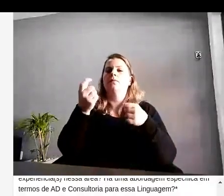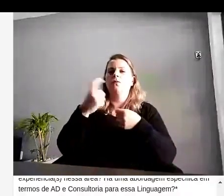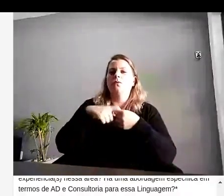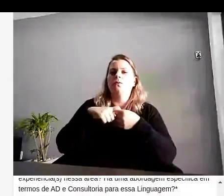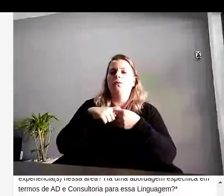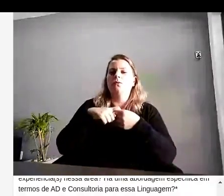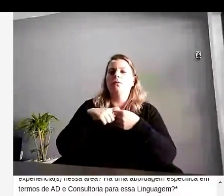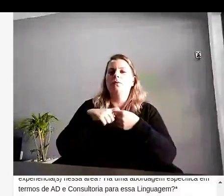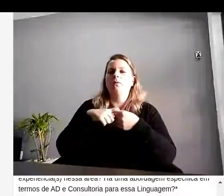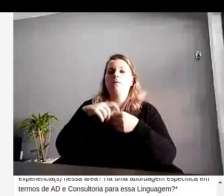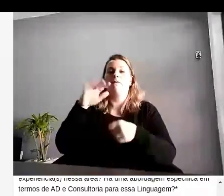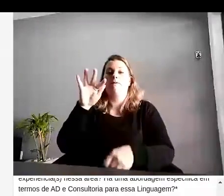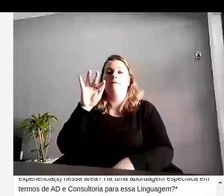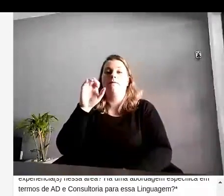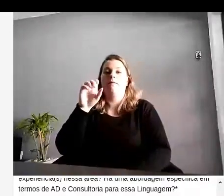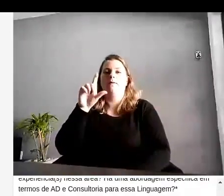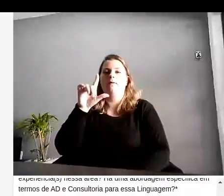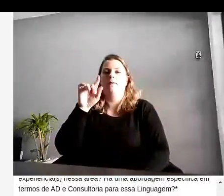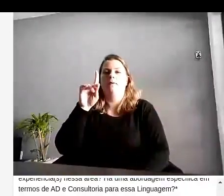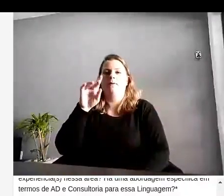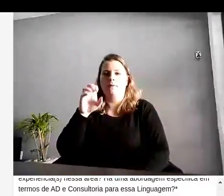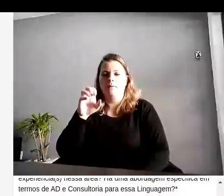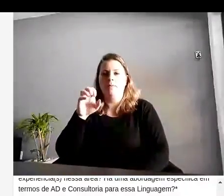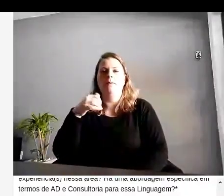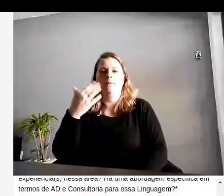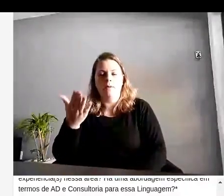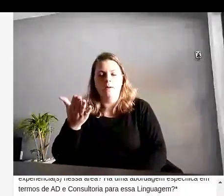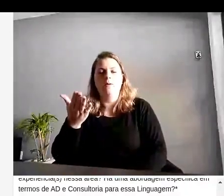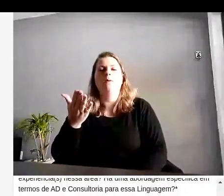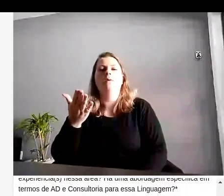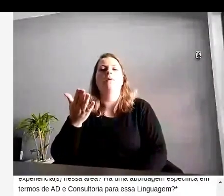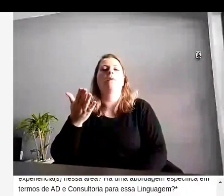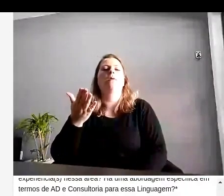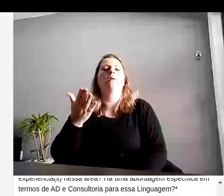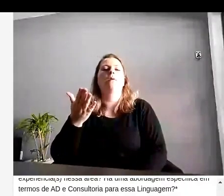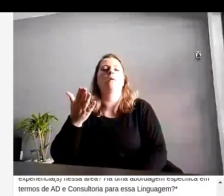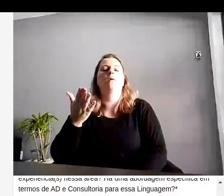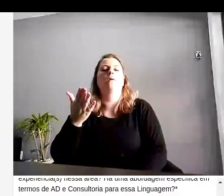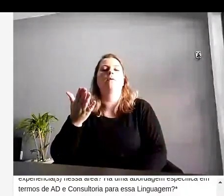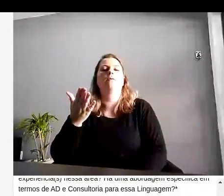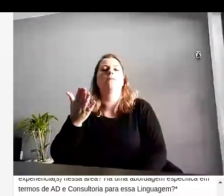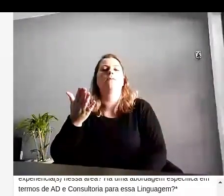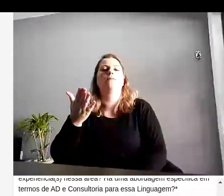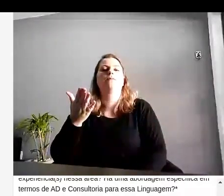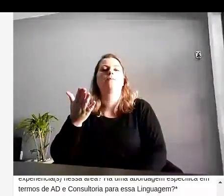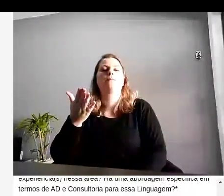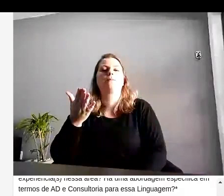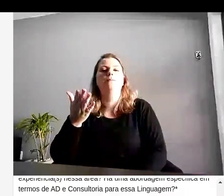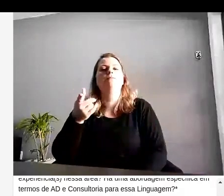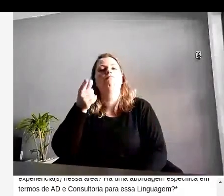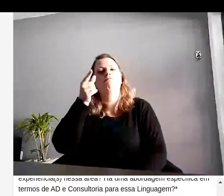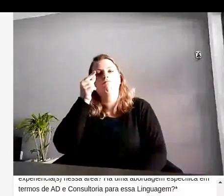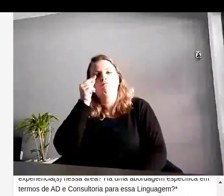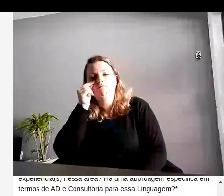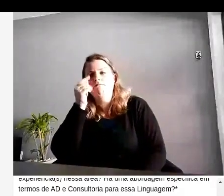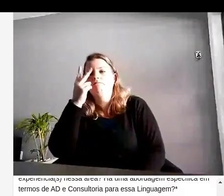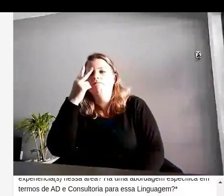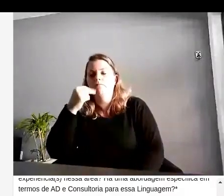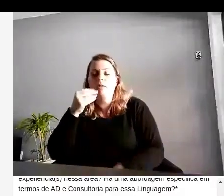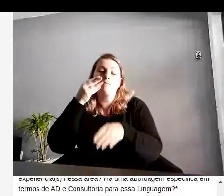essa participação mais instrumental com deficiência visual nas equipes de audiodescrição como